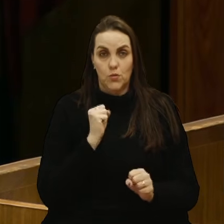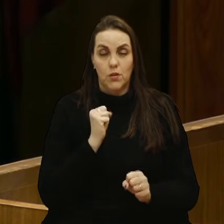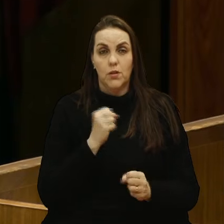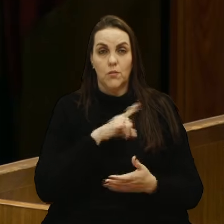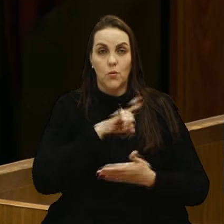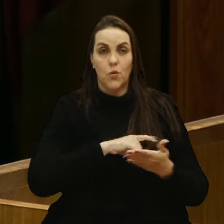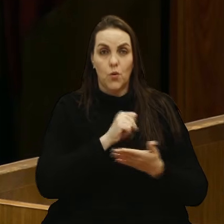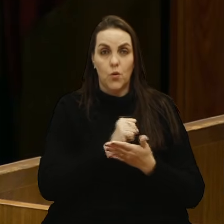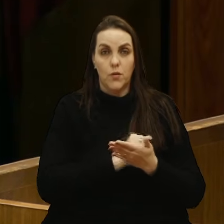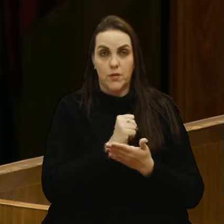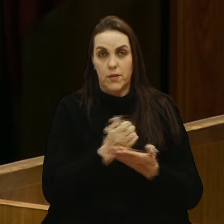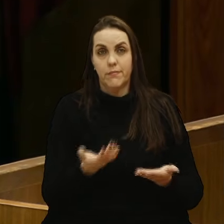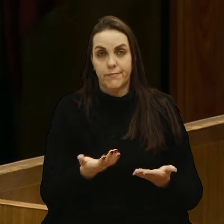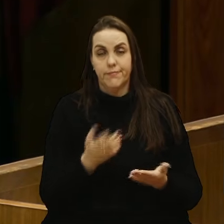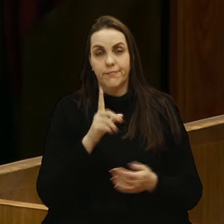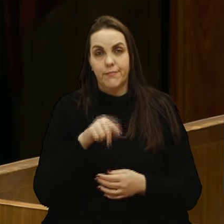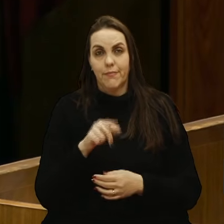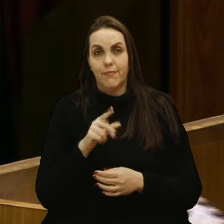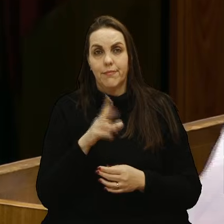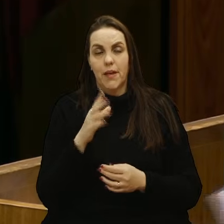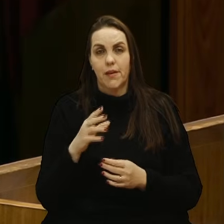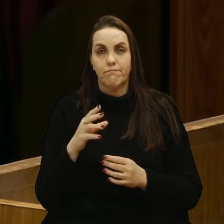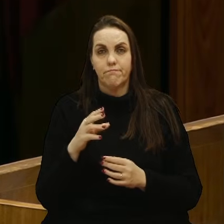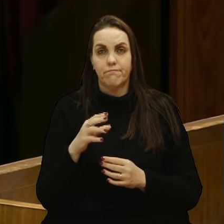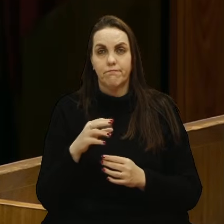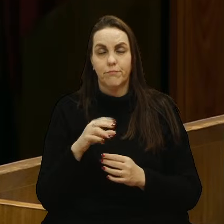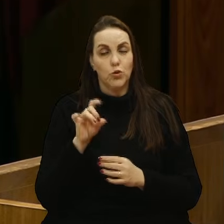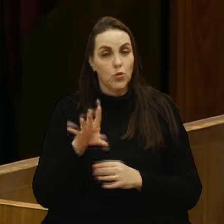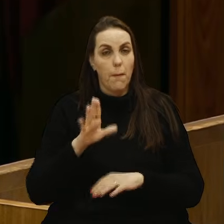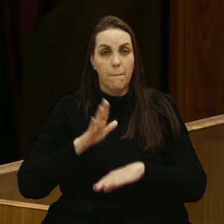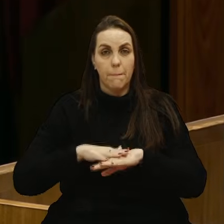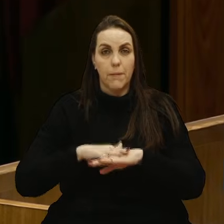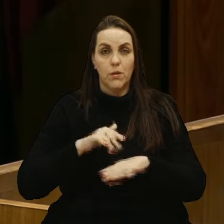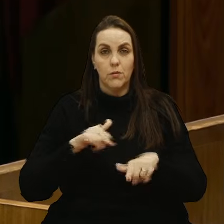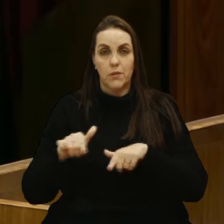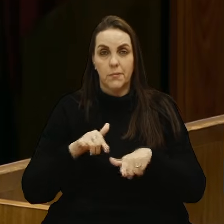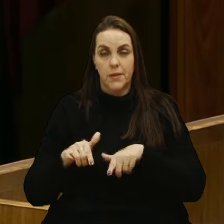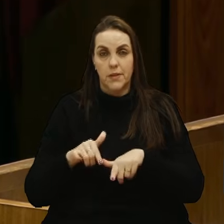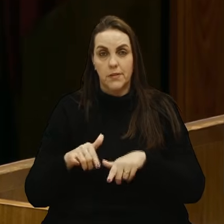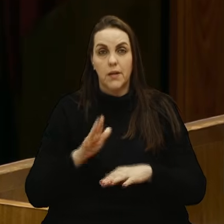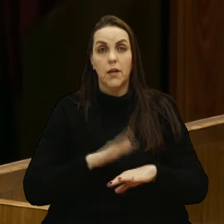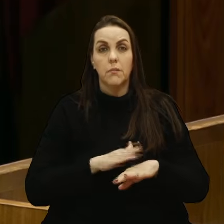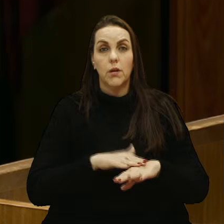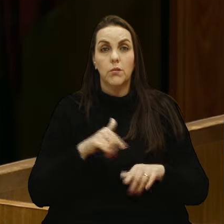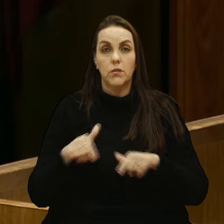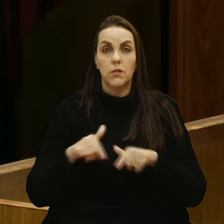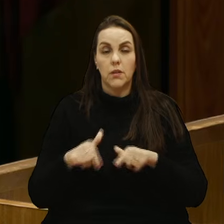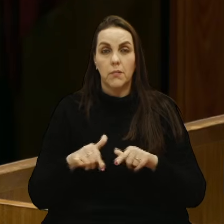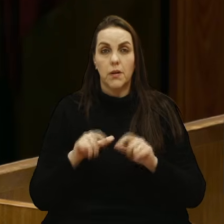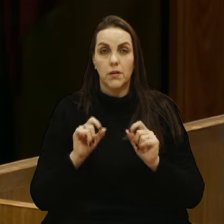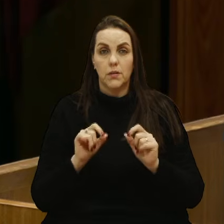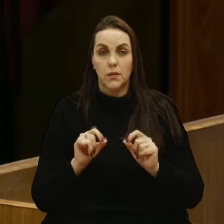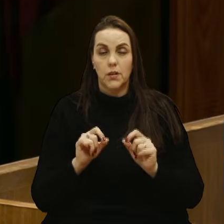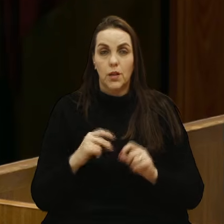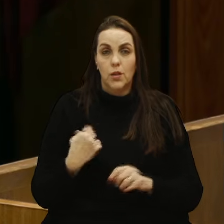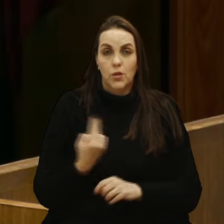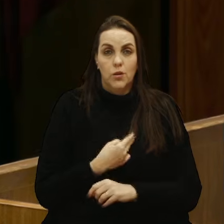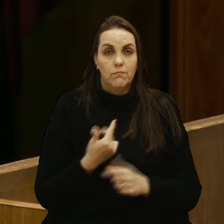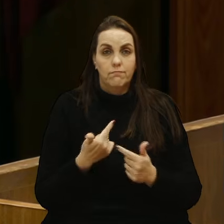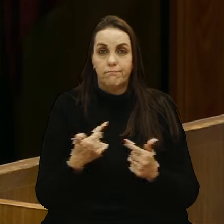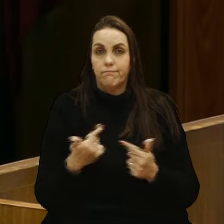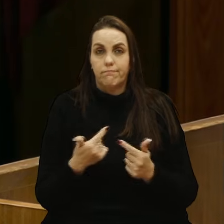contrato, onde ele é exclusivamente mão de obra, e essa mão de obra nós não temos, a